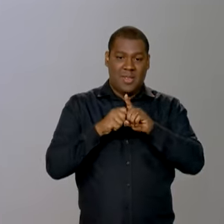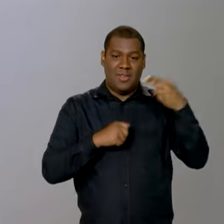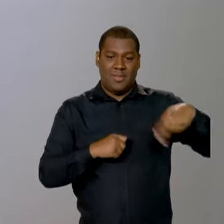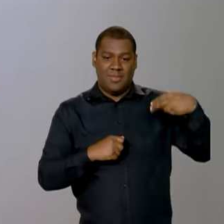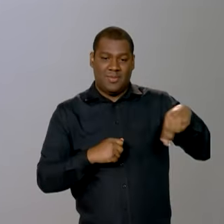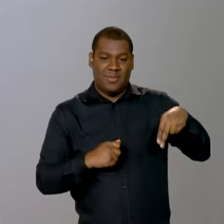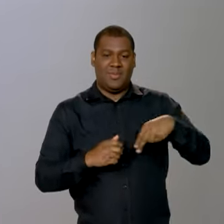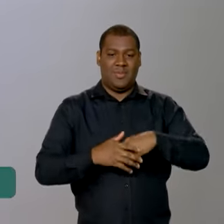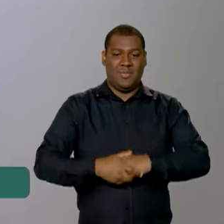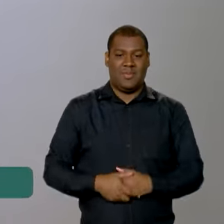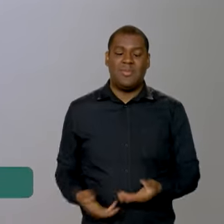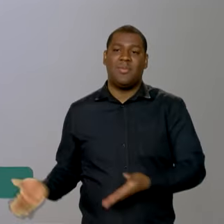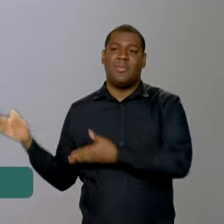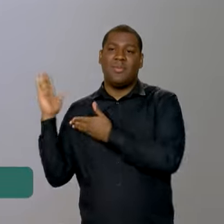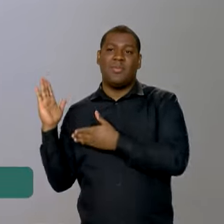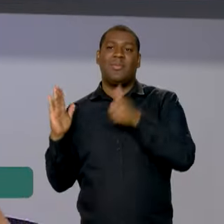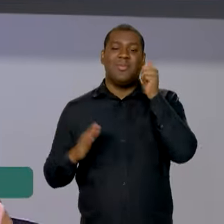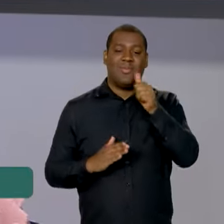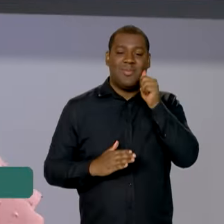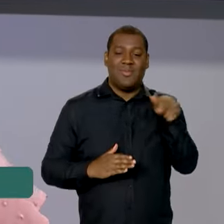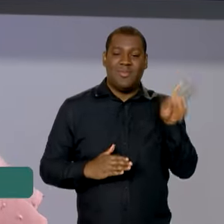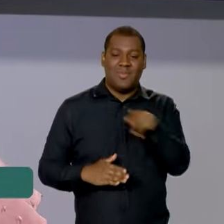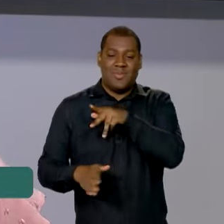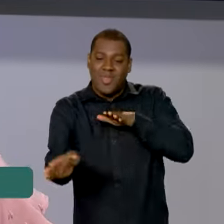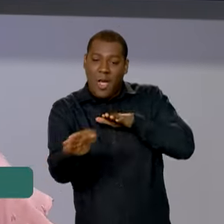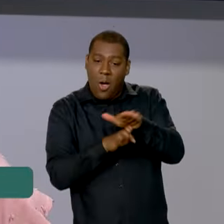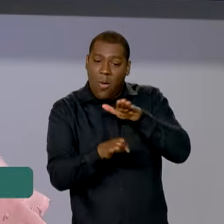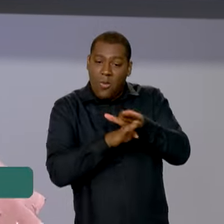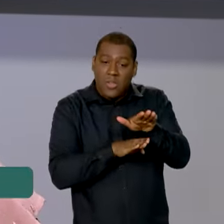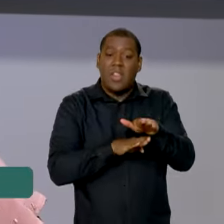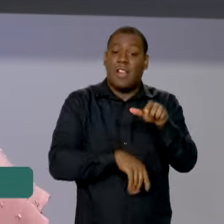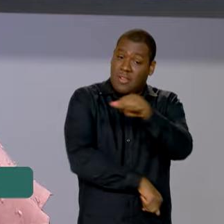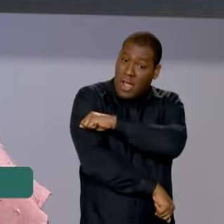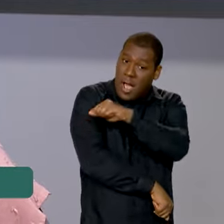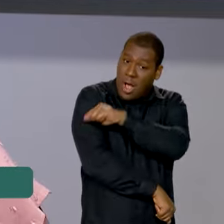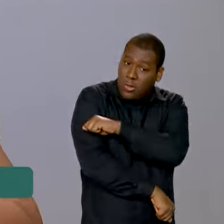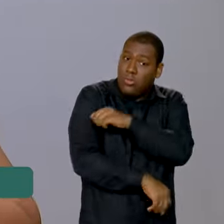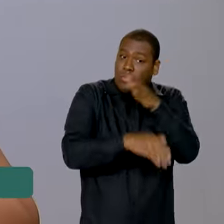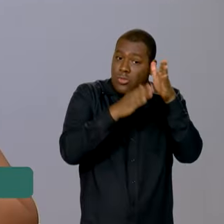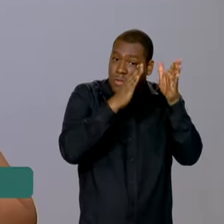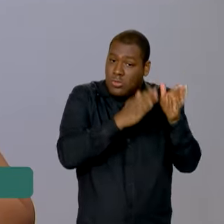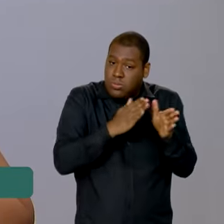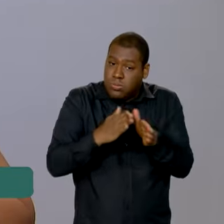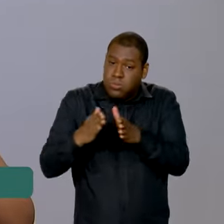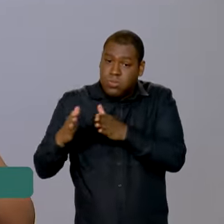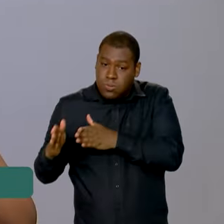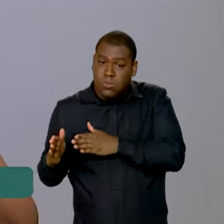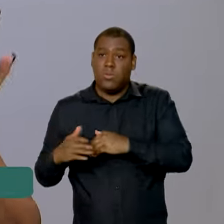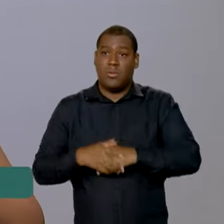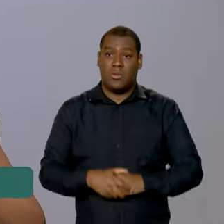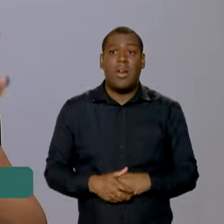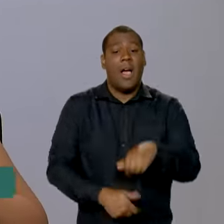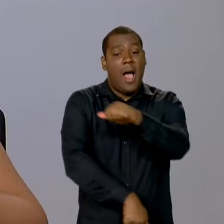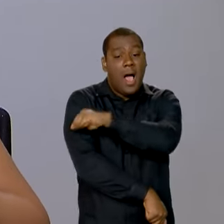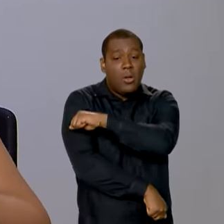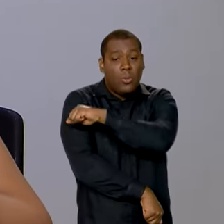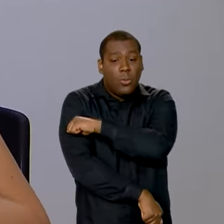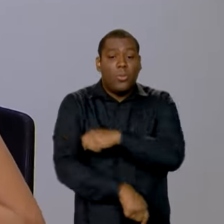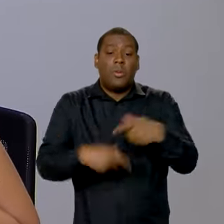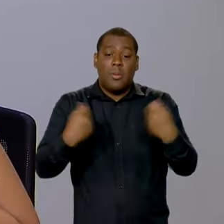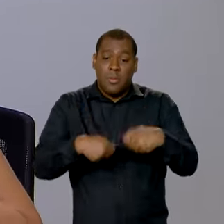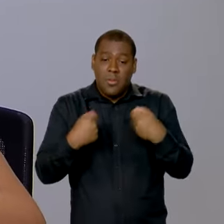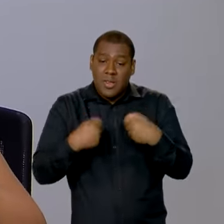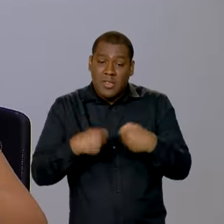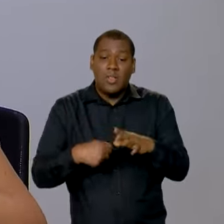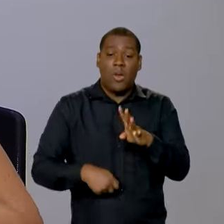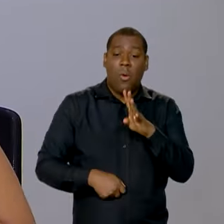a professora Ana Clara aconselha organização aos estudantes. É interessante que esse estudante domine ali a teoria